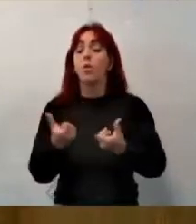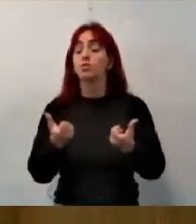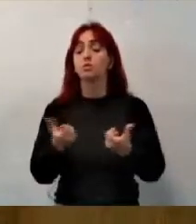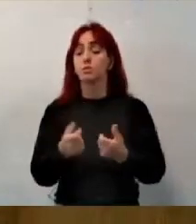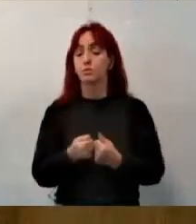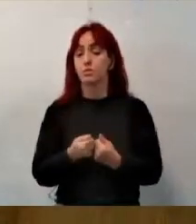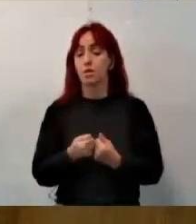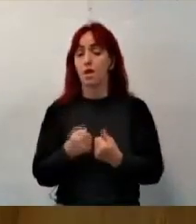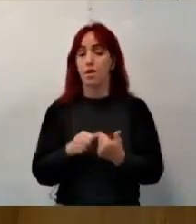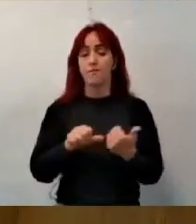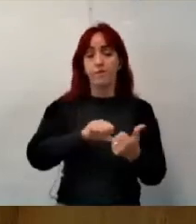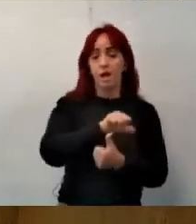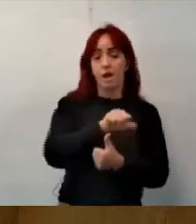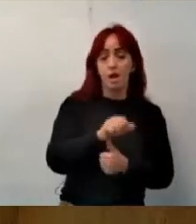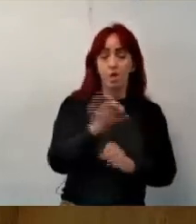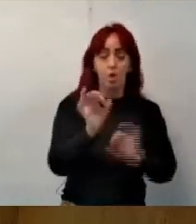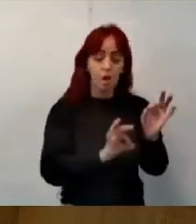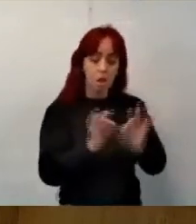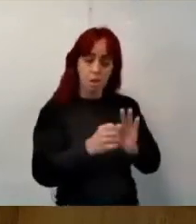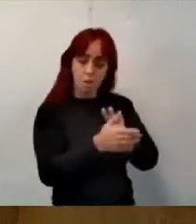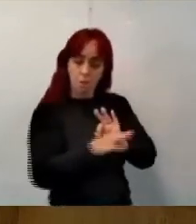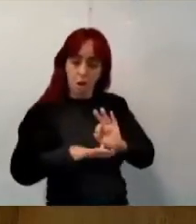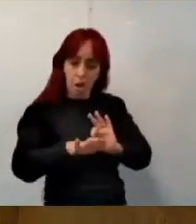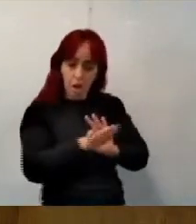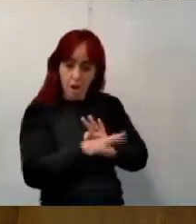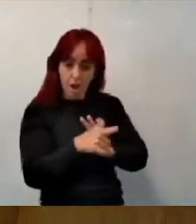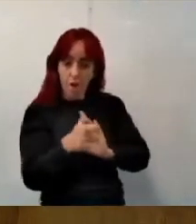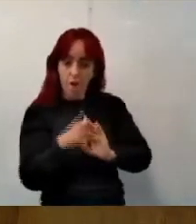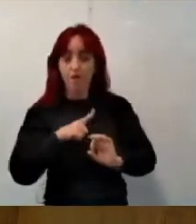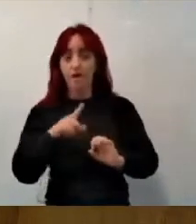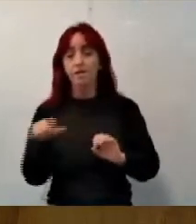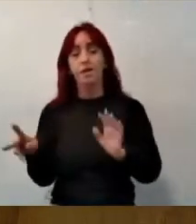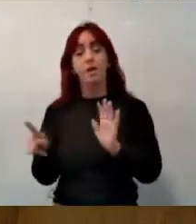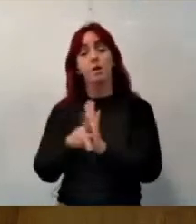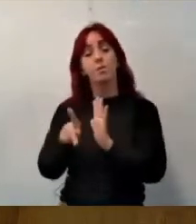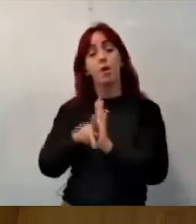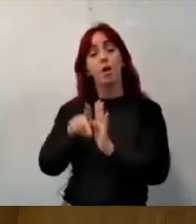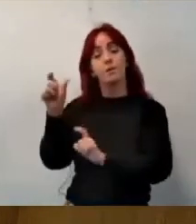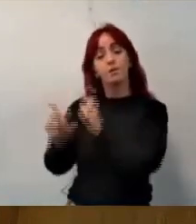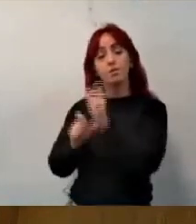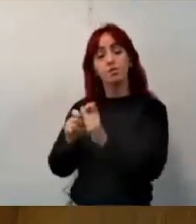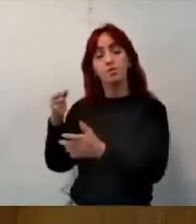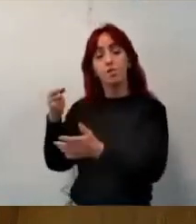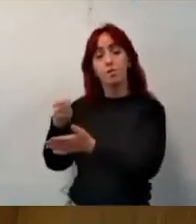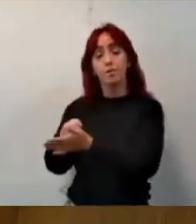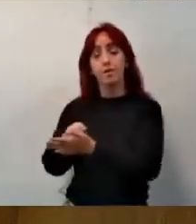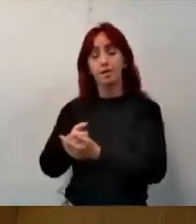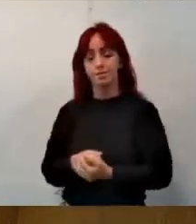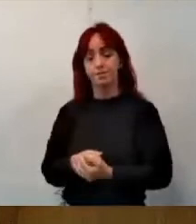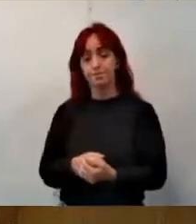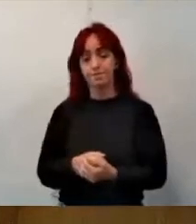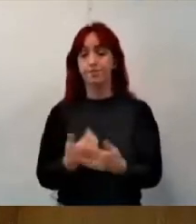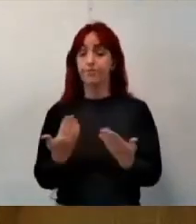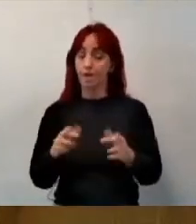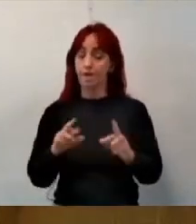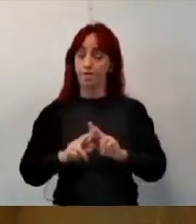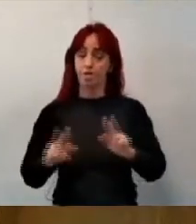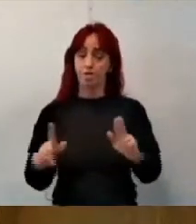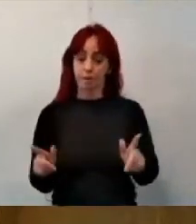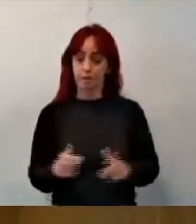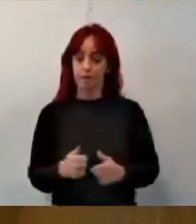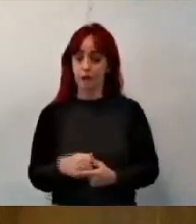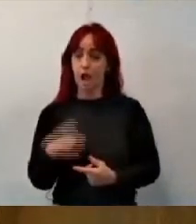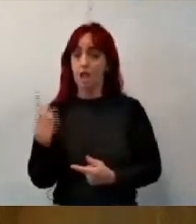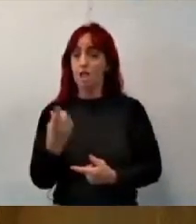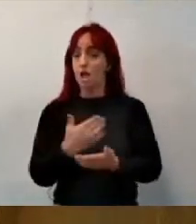diretamente das pessoas Essa é a diferença a gente começa aqui hoje falar e dar luz a uma